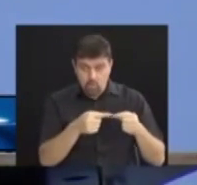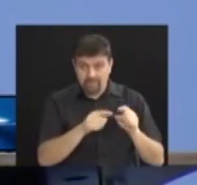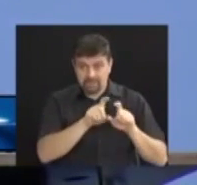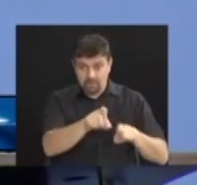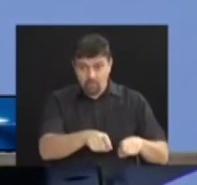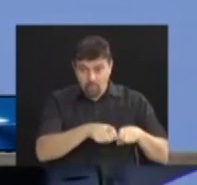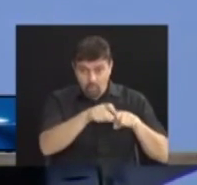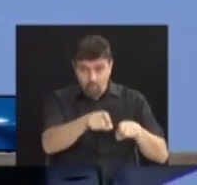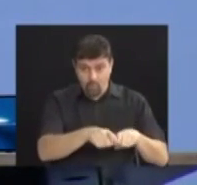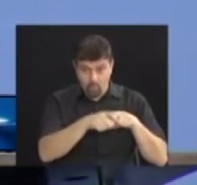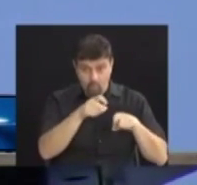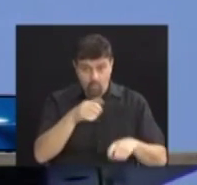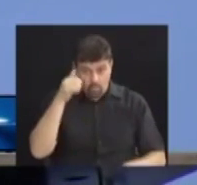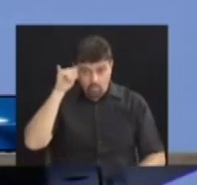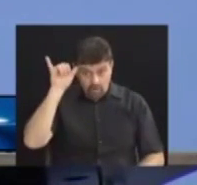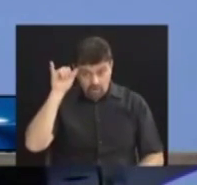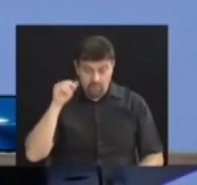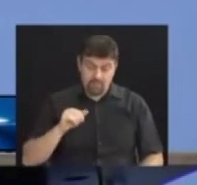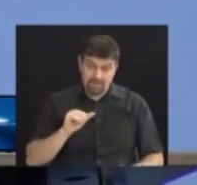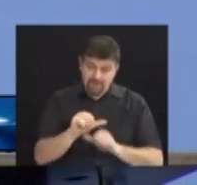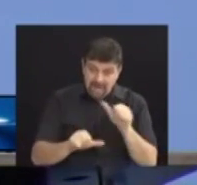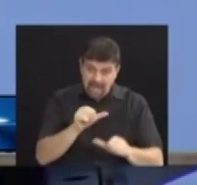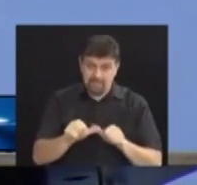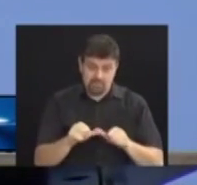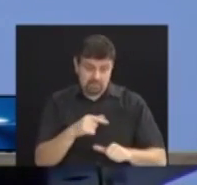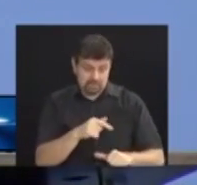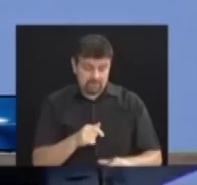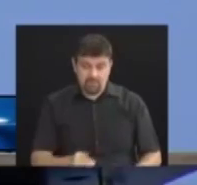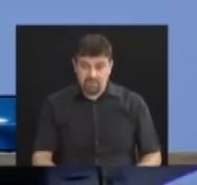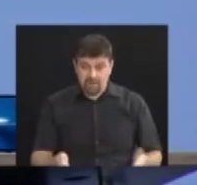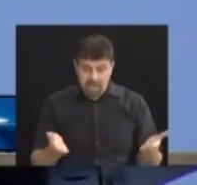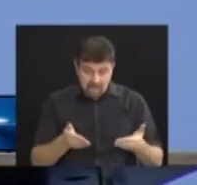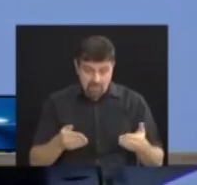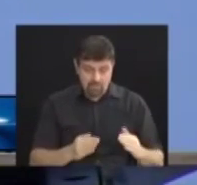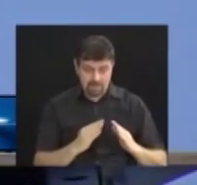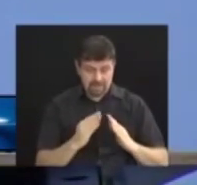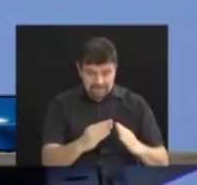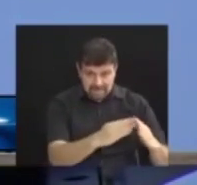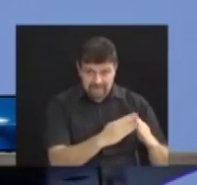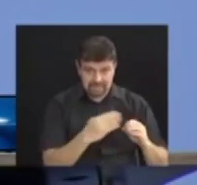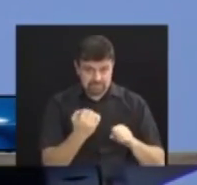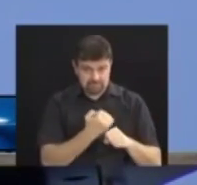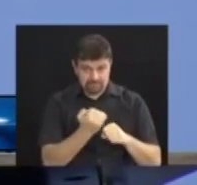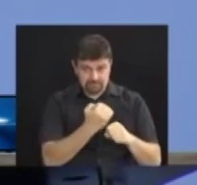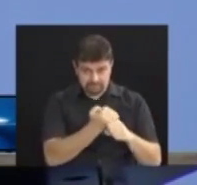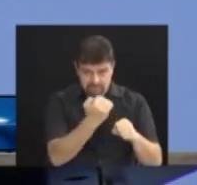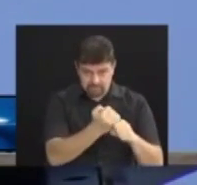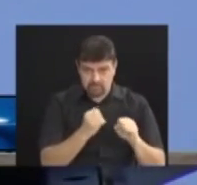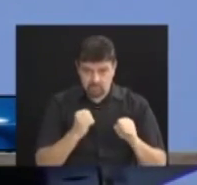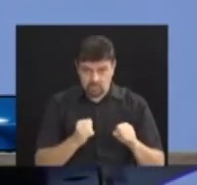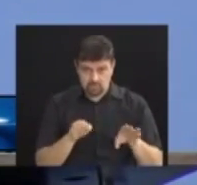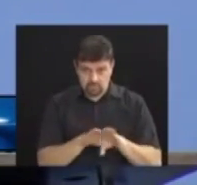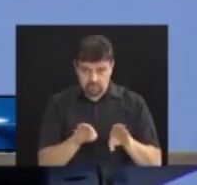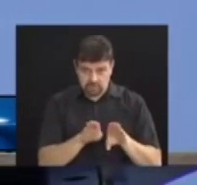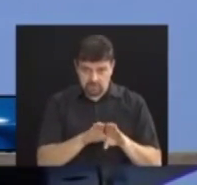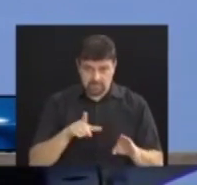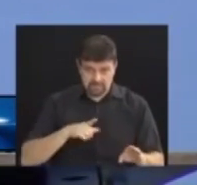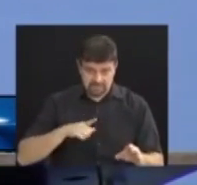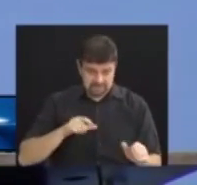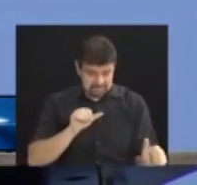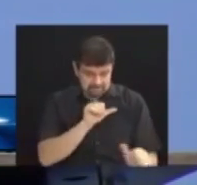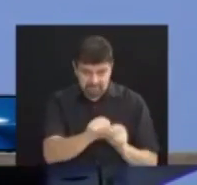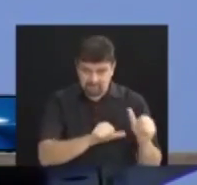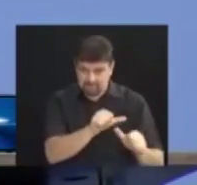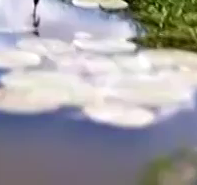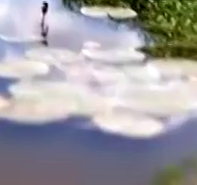rural. Nessa proposta, ela passa a ser convertida em zona urbana. E o pior ainda, essa proposta vai permitir zoneamento misto e